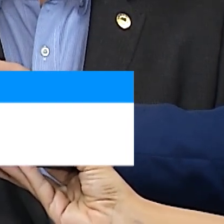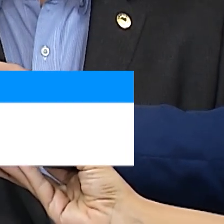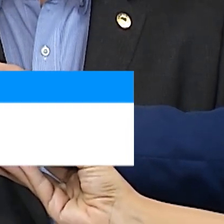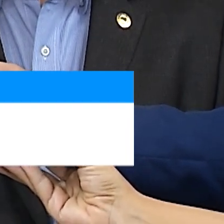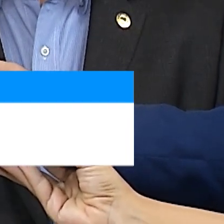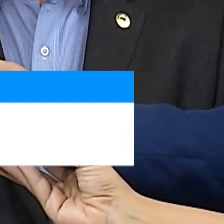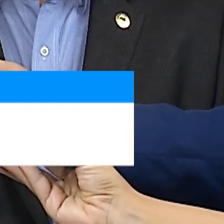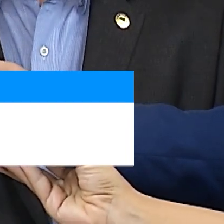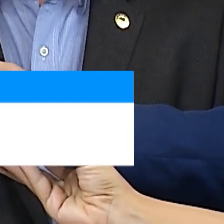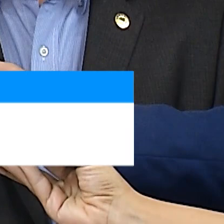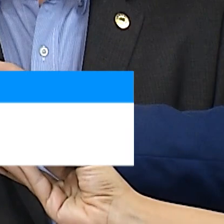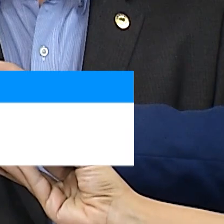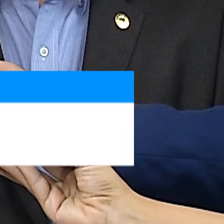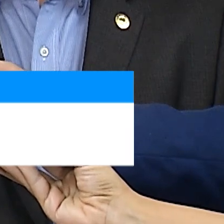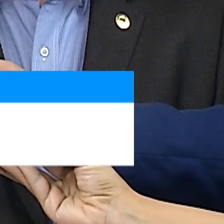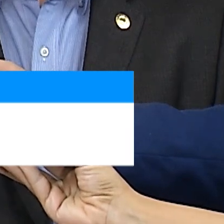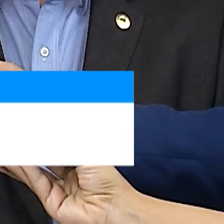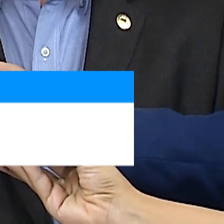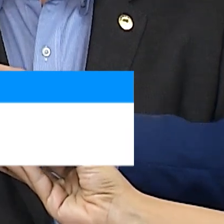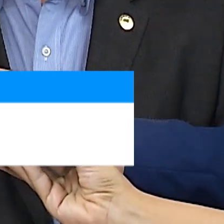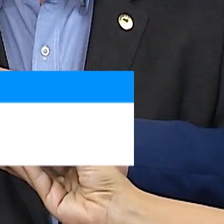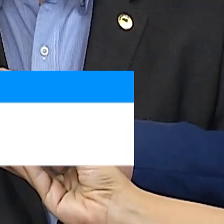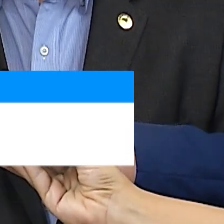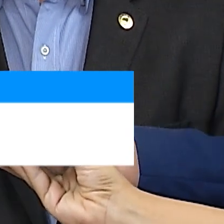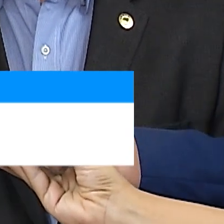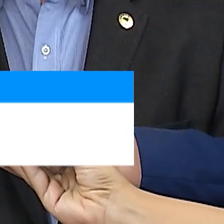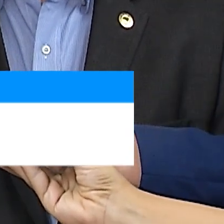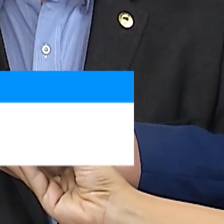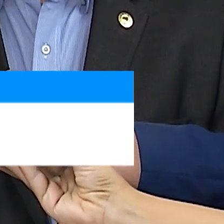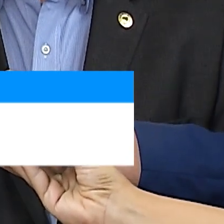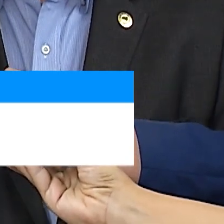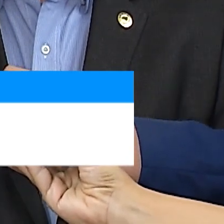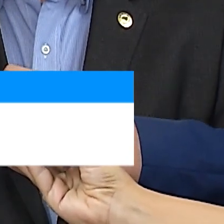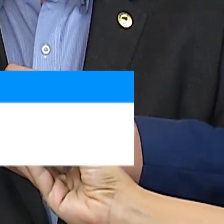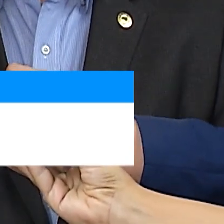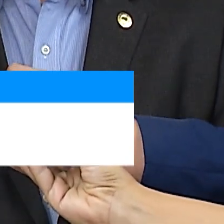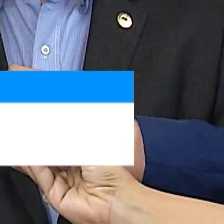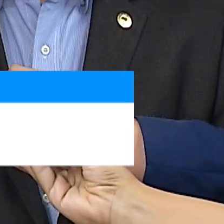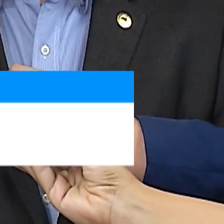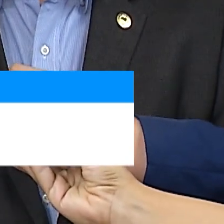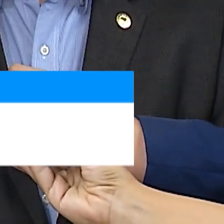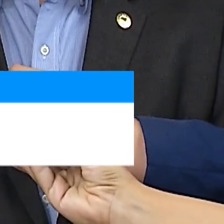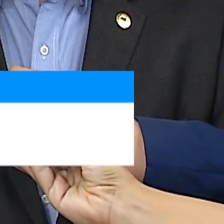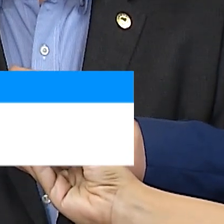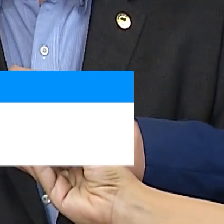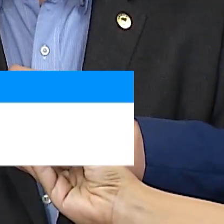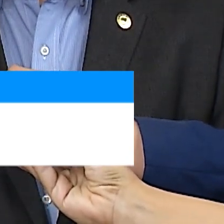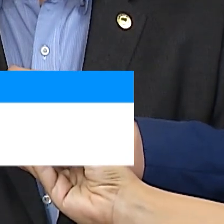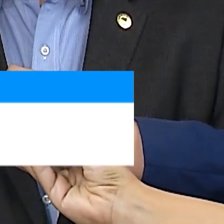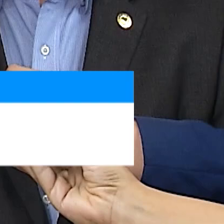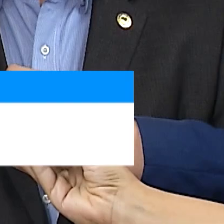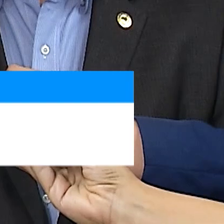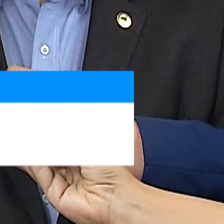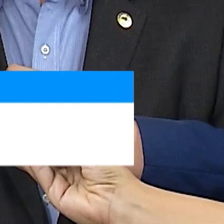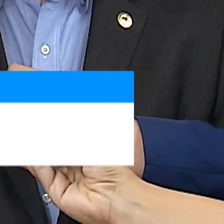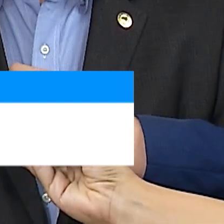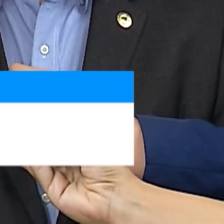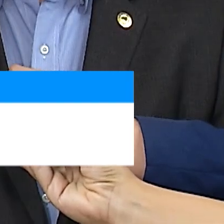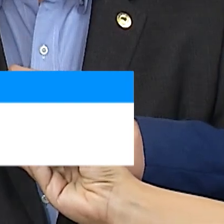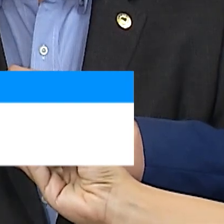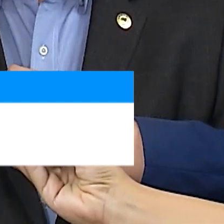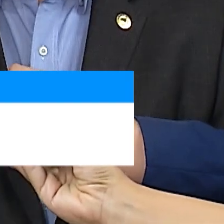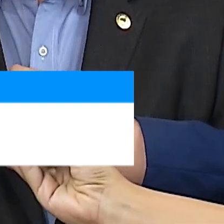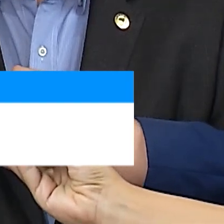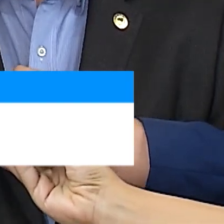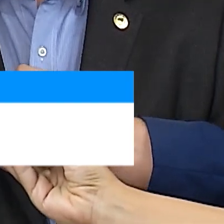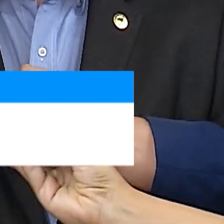de gerar resultado para a sociedade. Então, pedi ao presidente e aos deputados que pudessem acolher e também aberto ao debate em cima